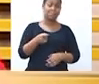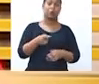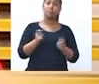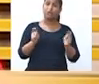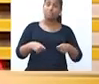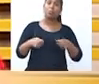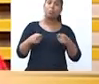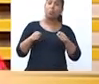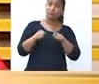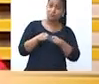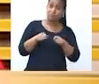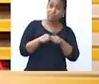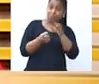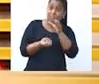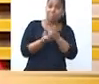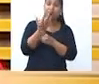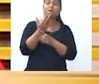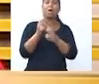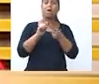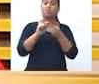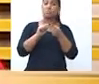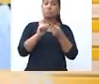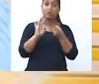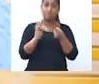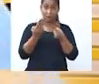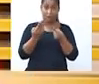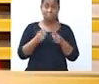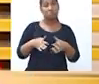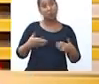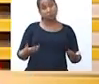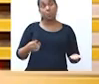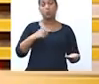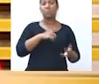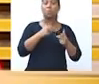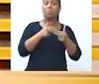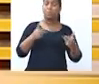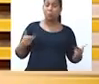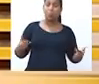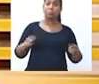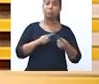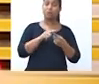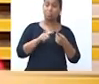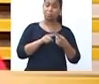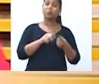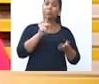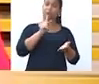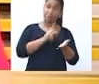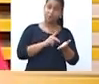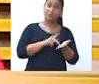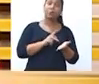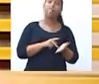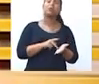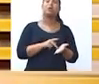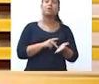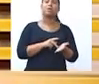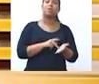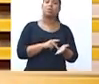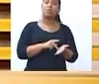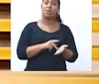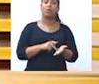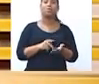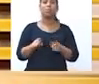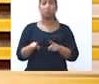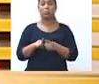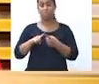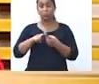pode produzir essa impressão digital. Então você tem características de uma impressão digital do dedo vivo para o